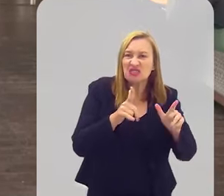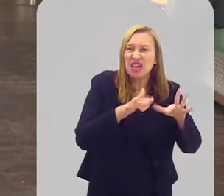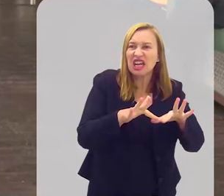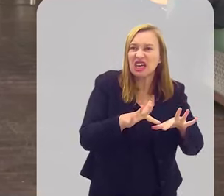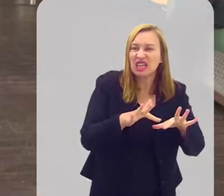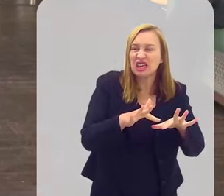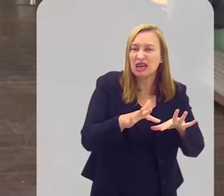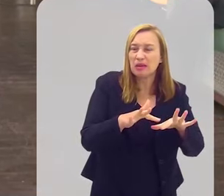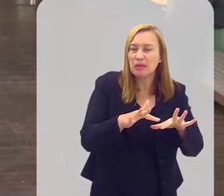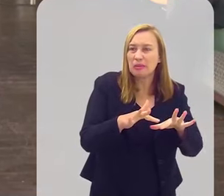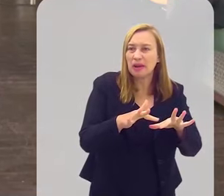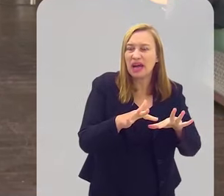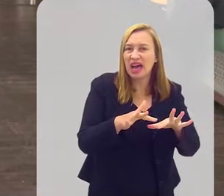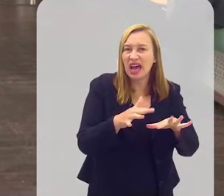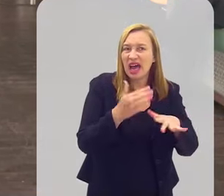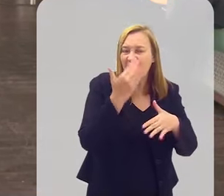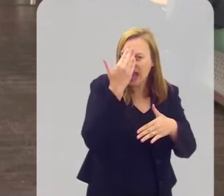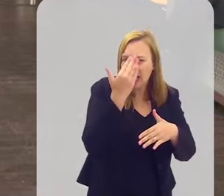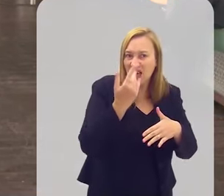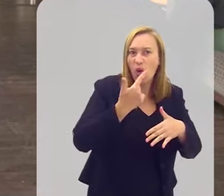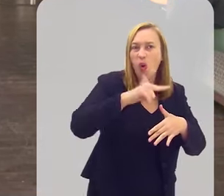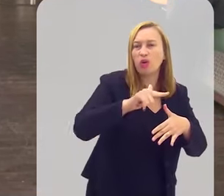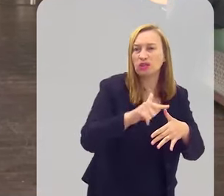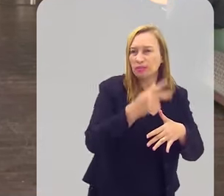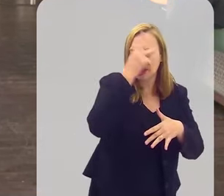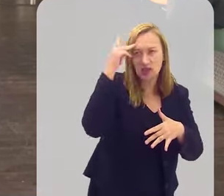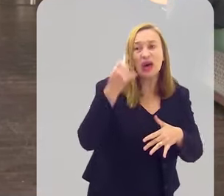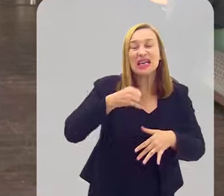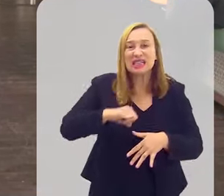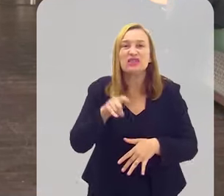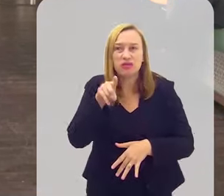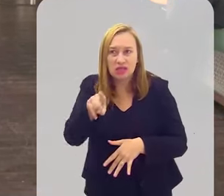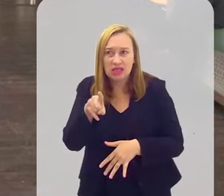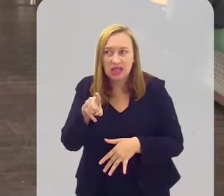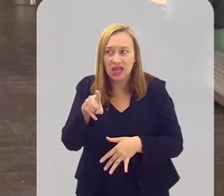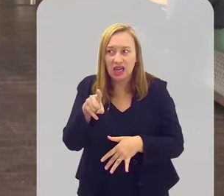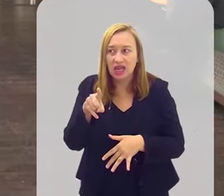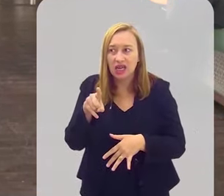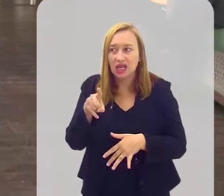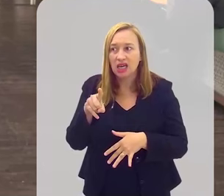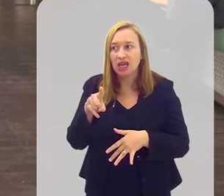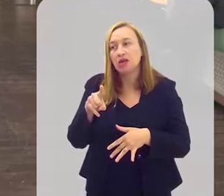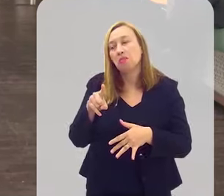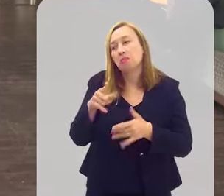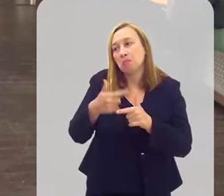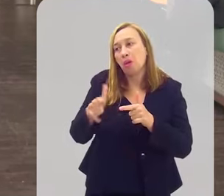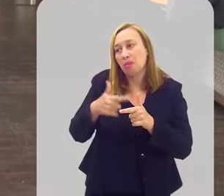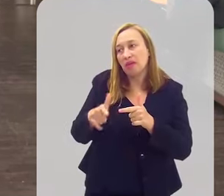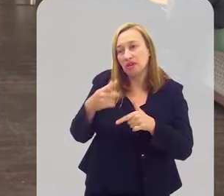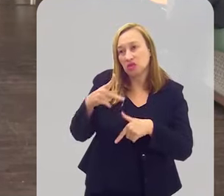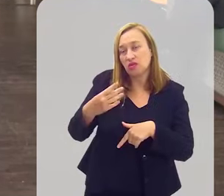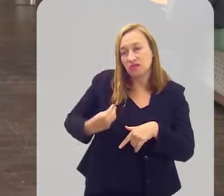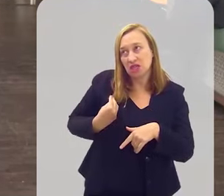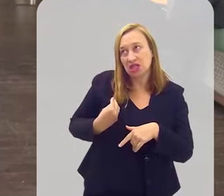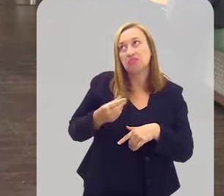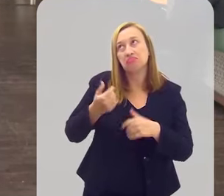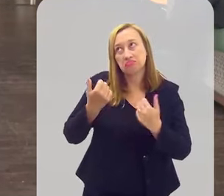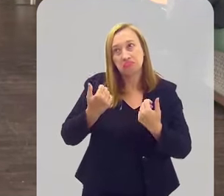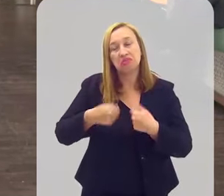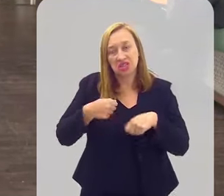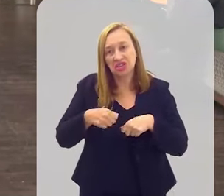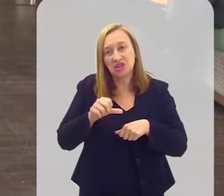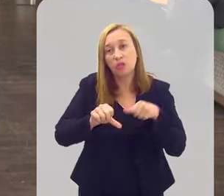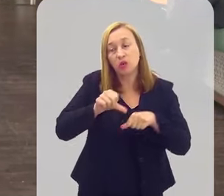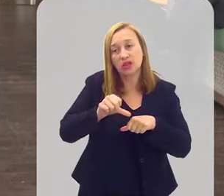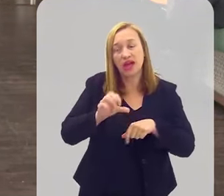para agradar é claro se você é uma pessoa de um caráter duvidoso eu te aconselho a mudar eu conselho você ser melhor isso aí é fato não tem